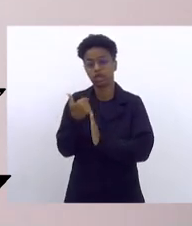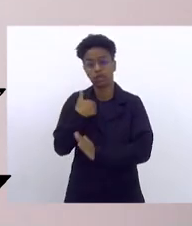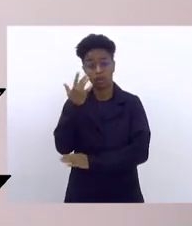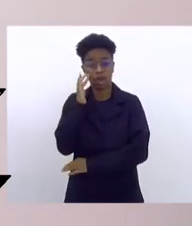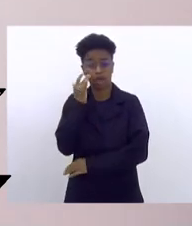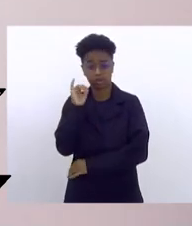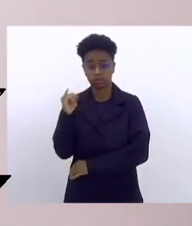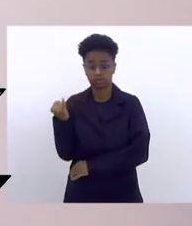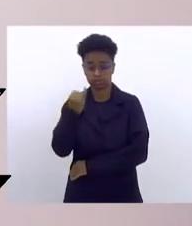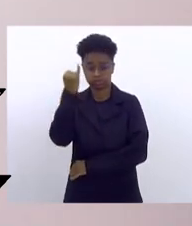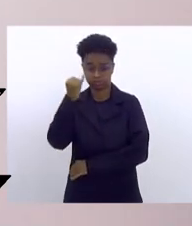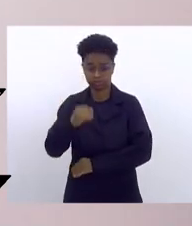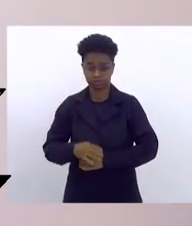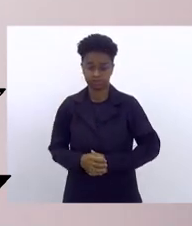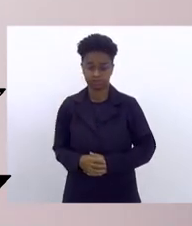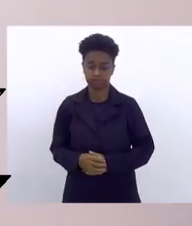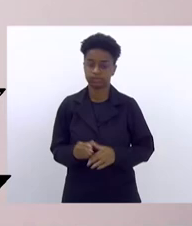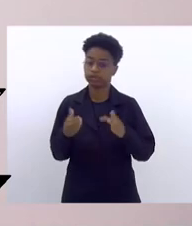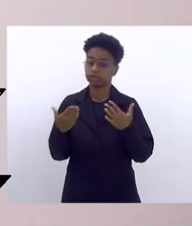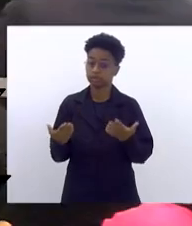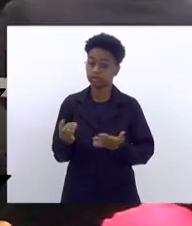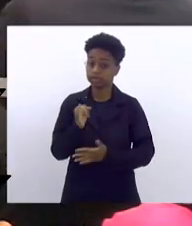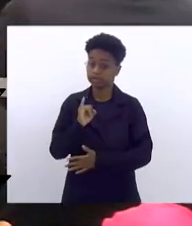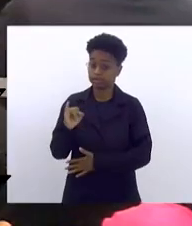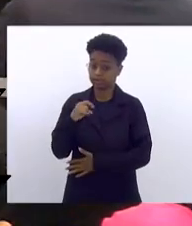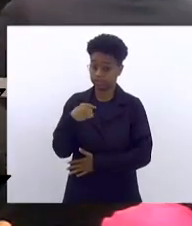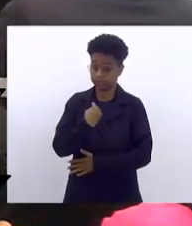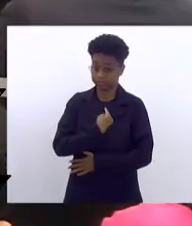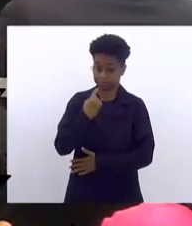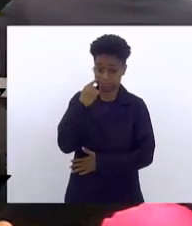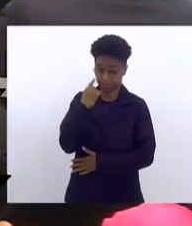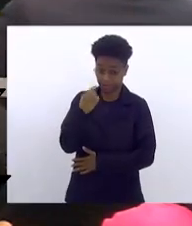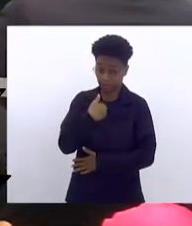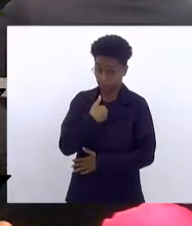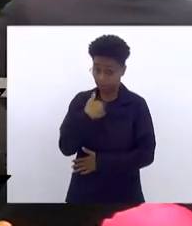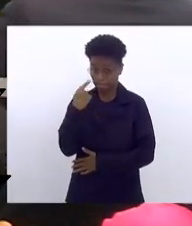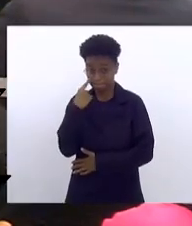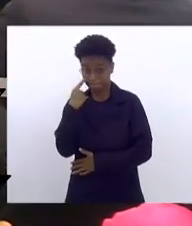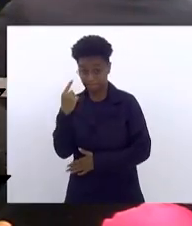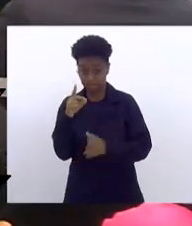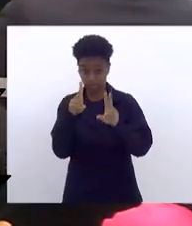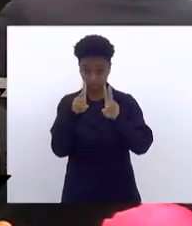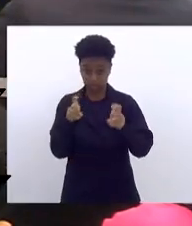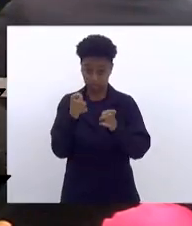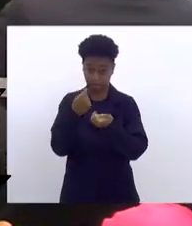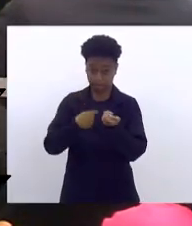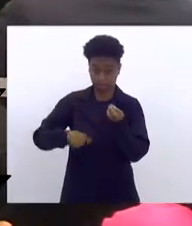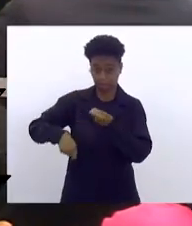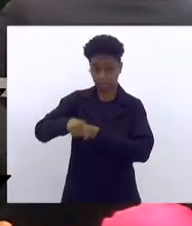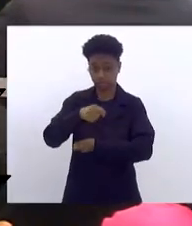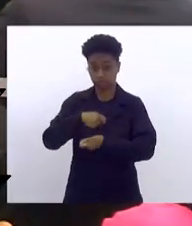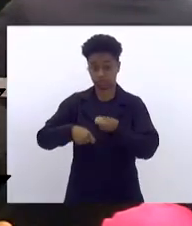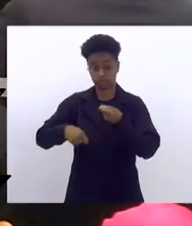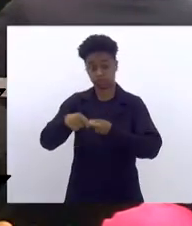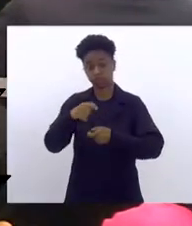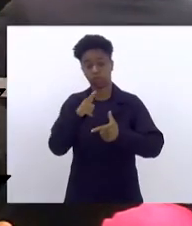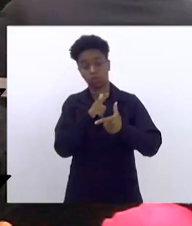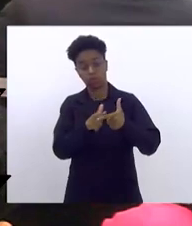muito importante então quando a gente pensa eu penso em mediação de conflitos